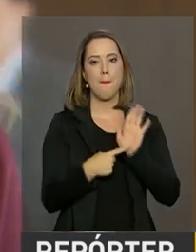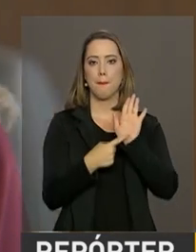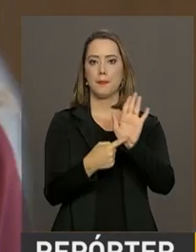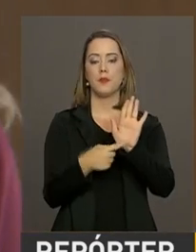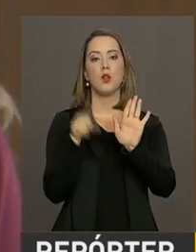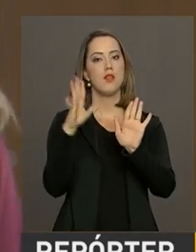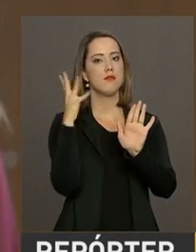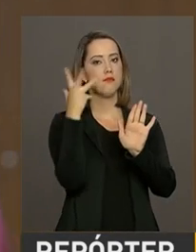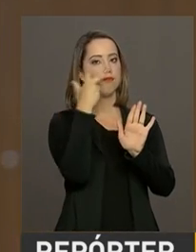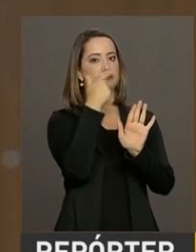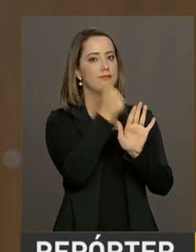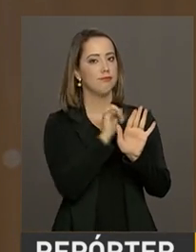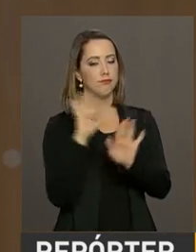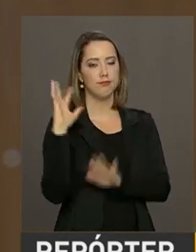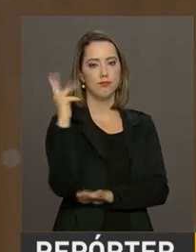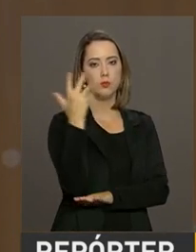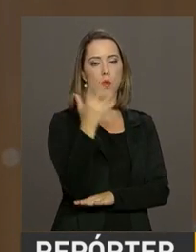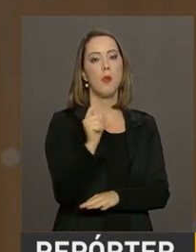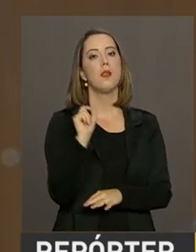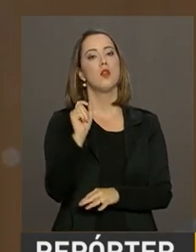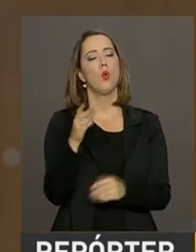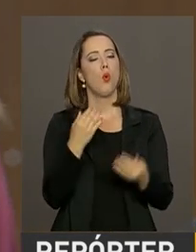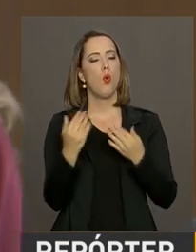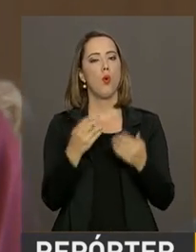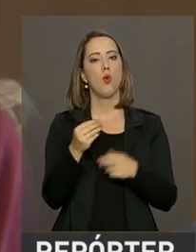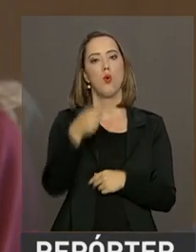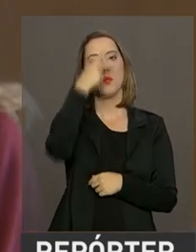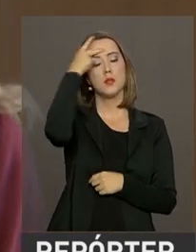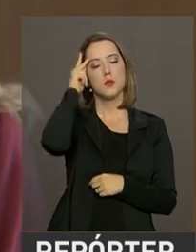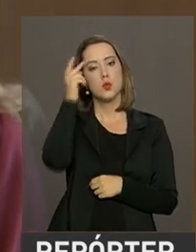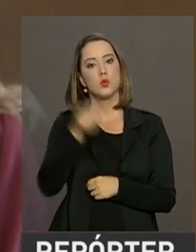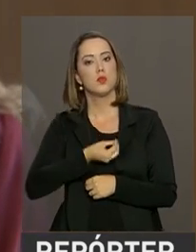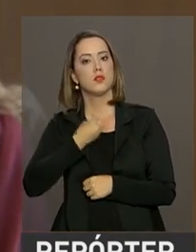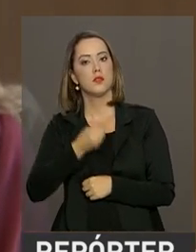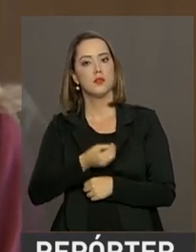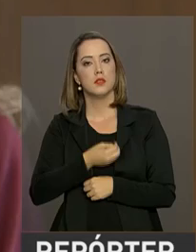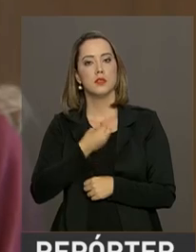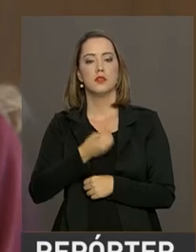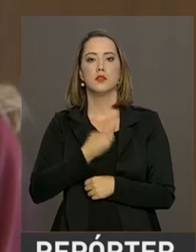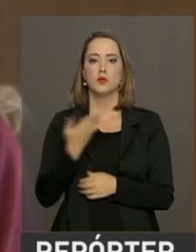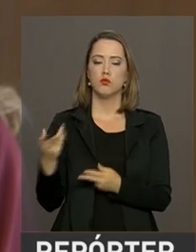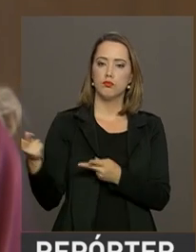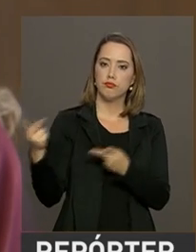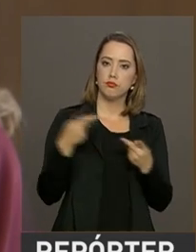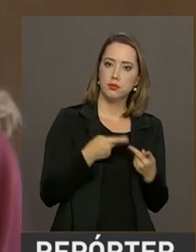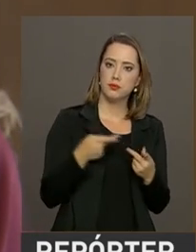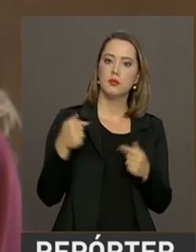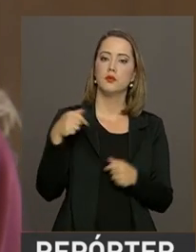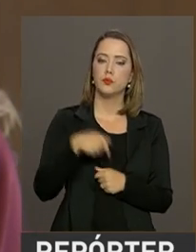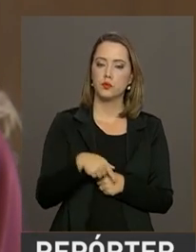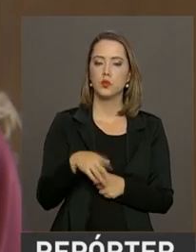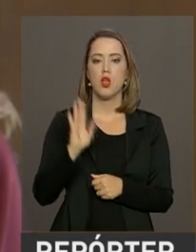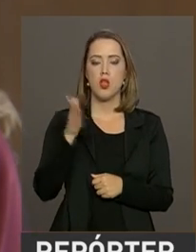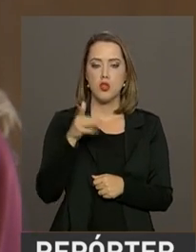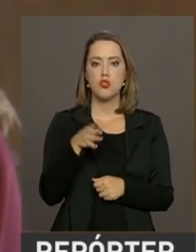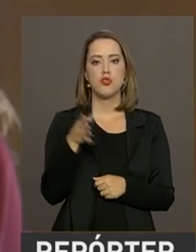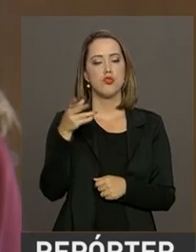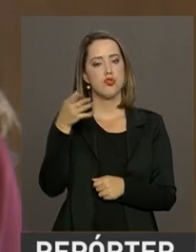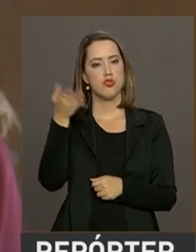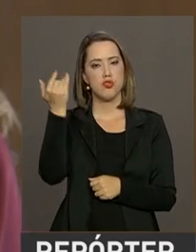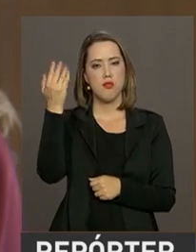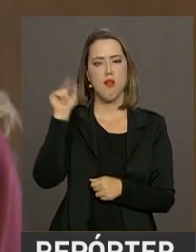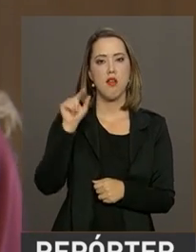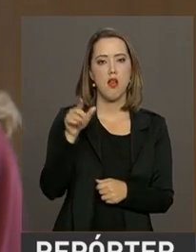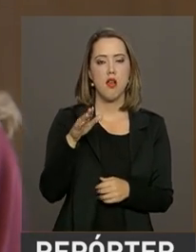belezas Como é o Brasil como são os brasileiros como a gente recebe que ficou muito bem marcado na Copa do Mundo como